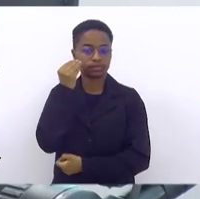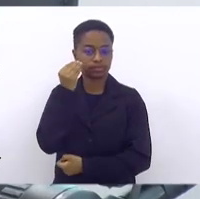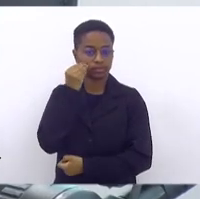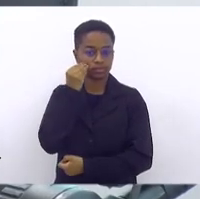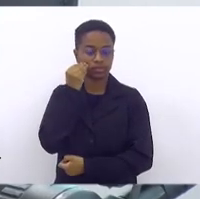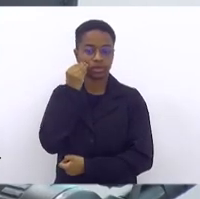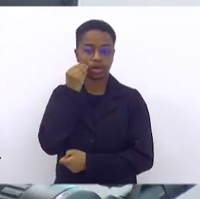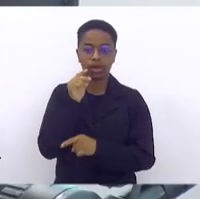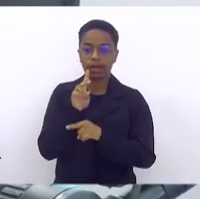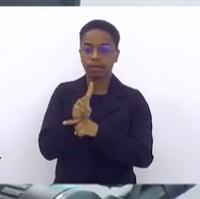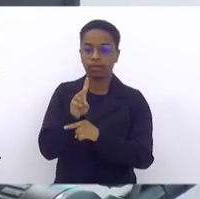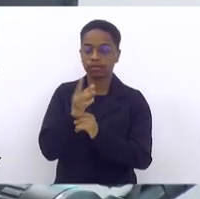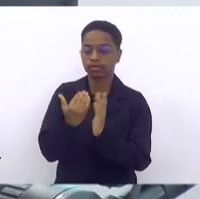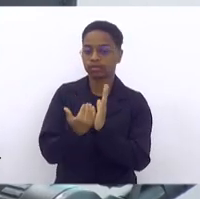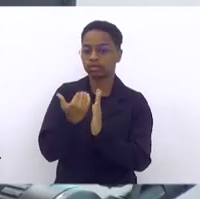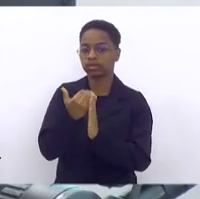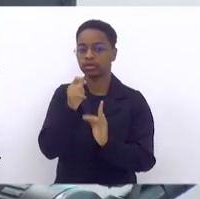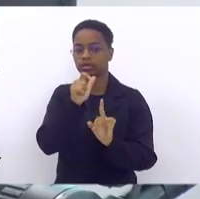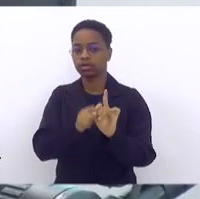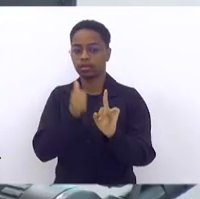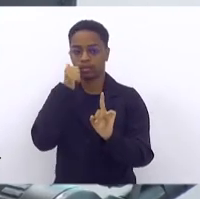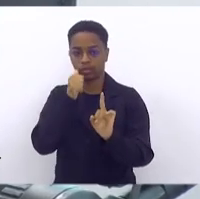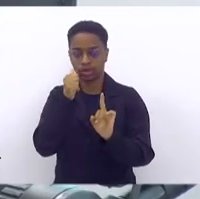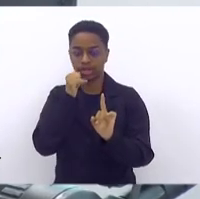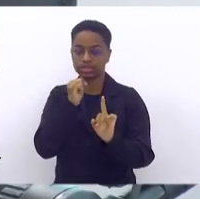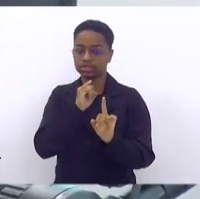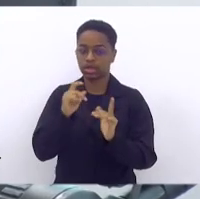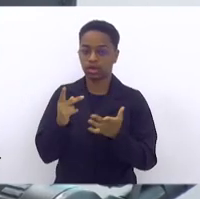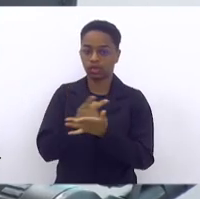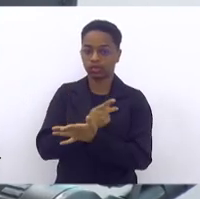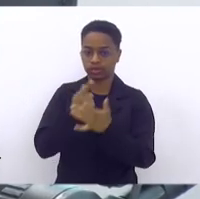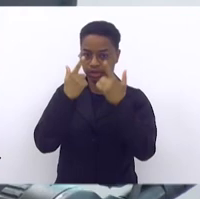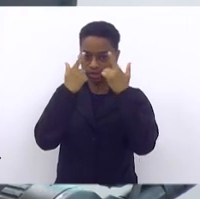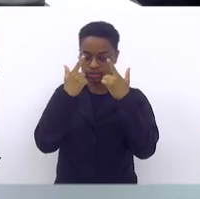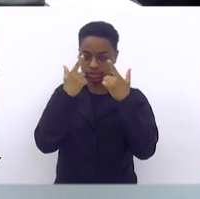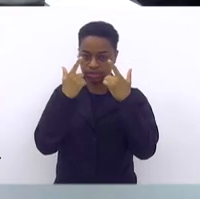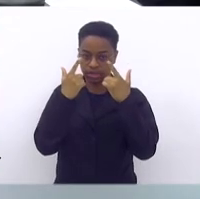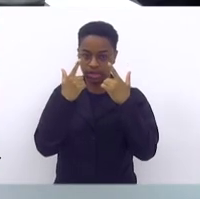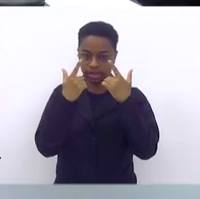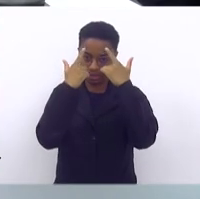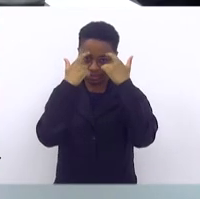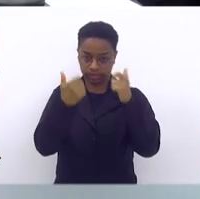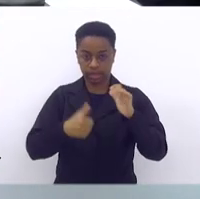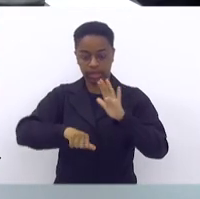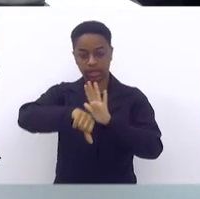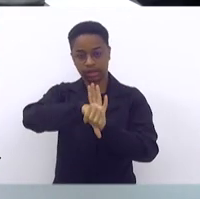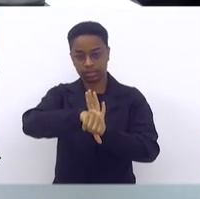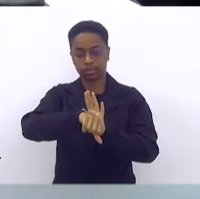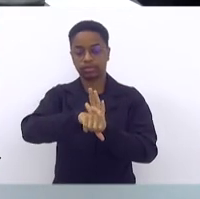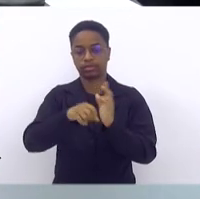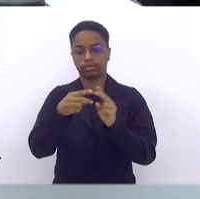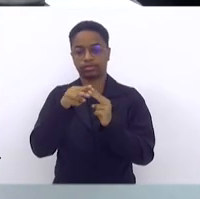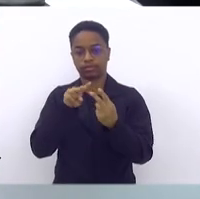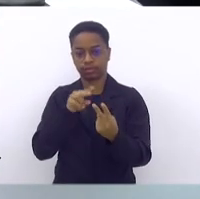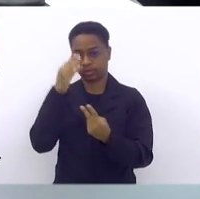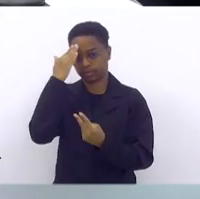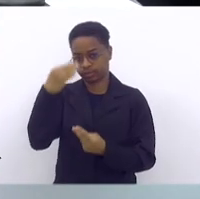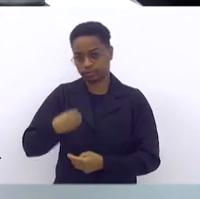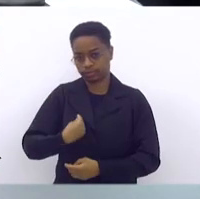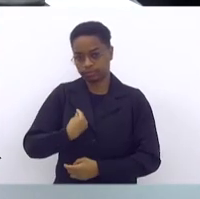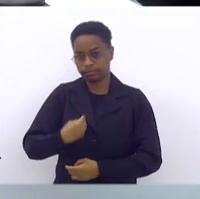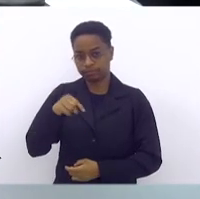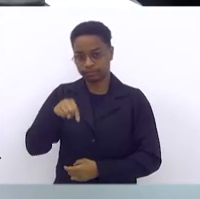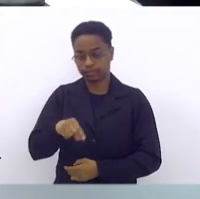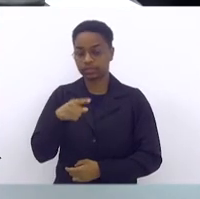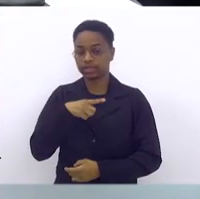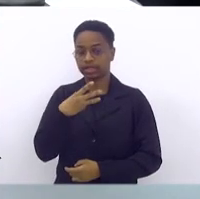mais proteção às mulheres vítimas de crimes cibernéticos. Muitíssimo obrigada pela sua presença. Também o